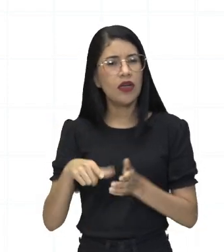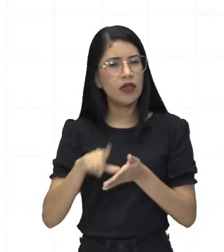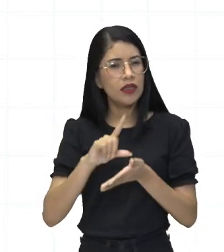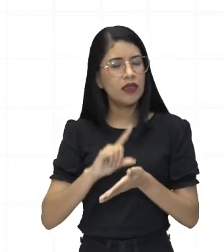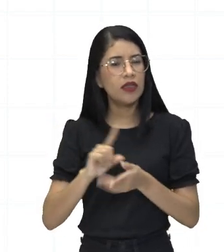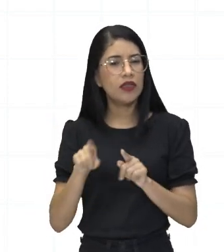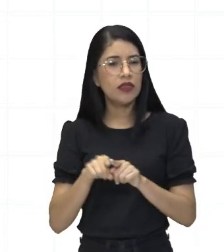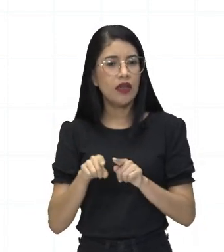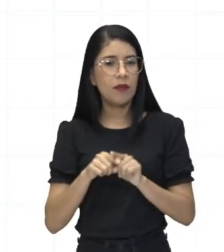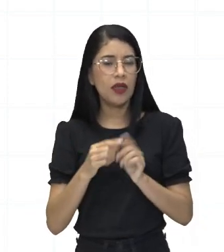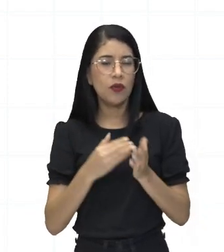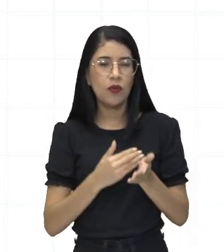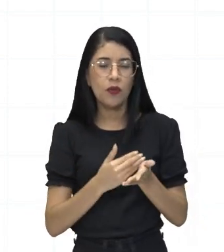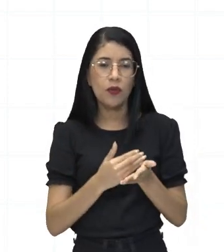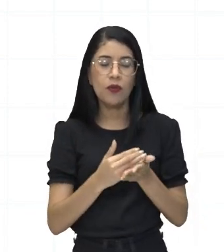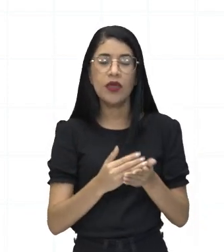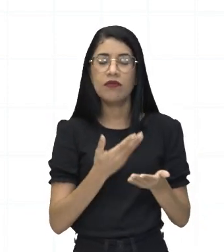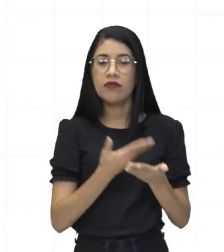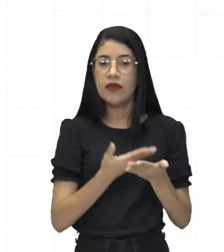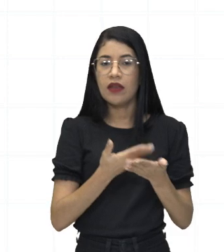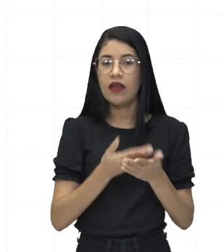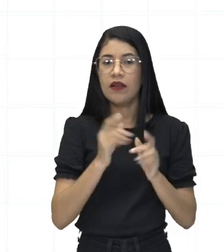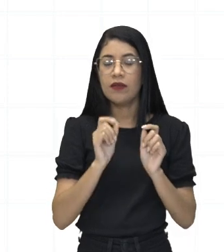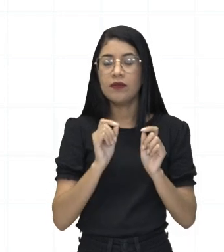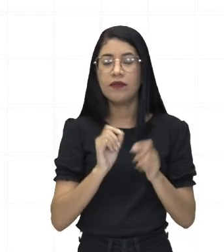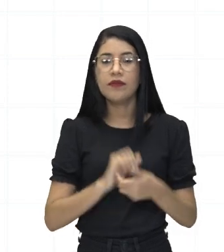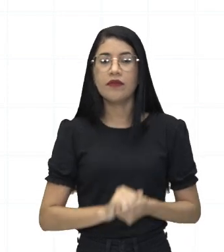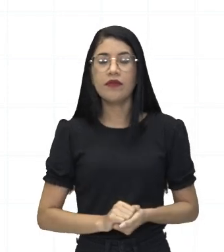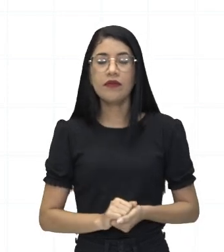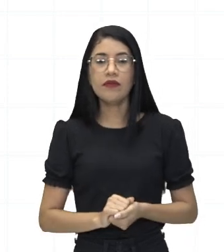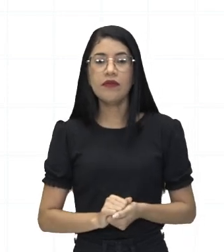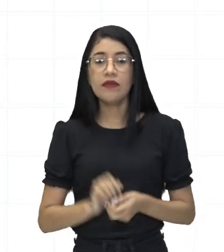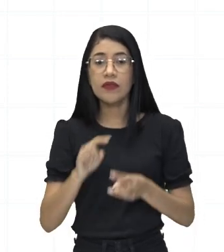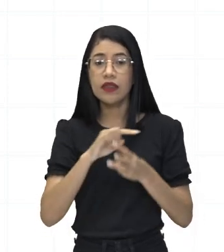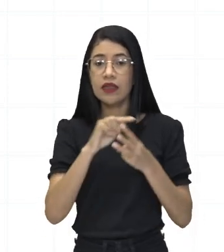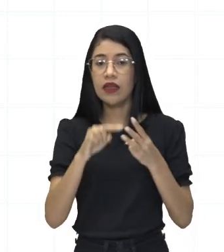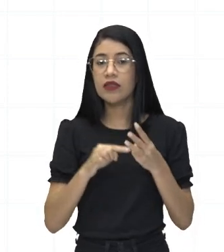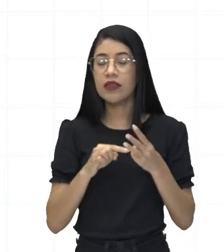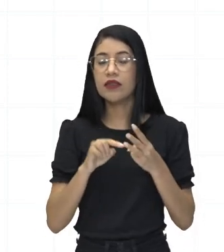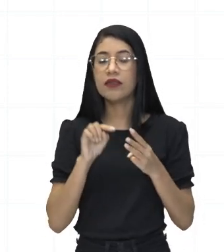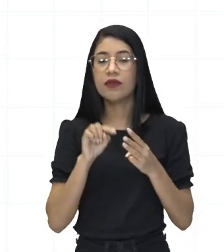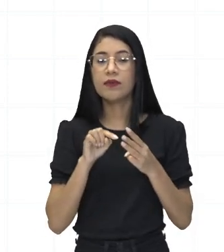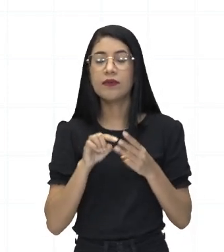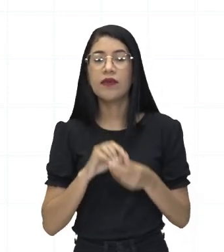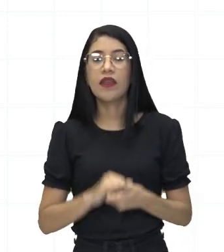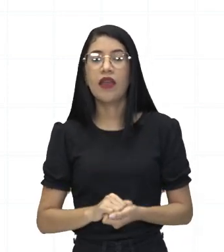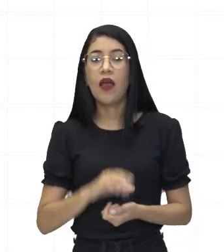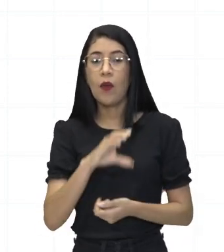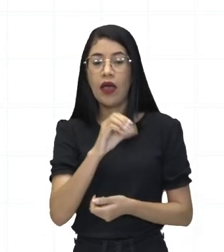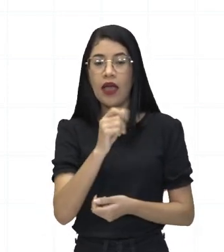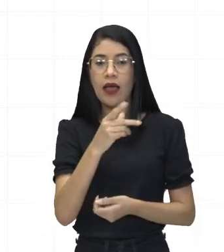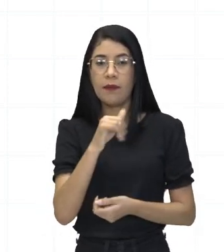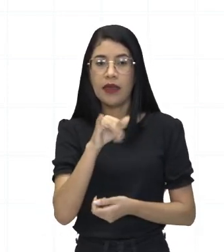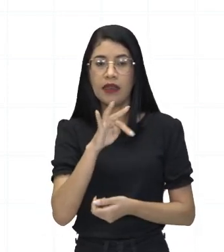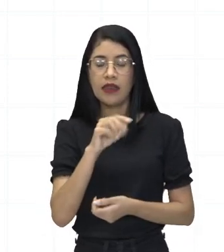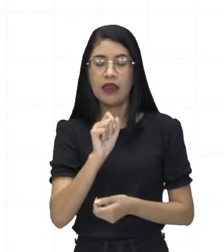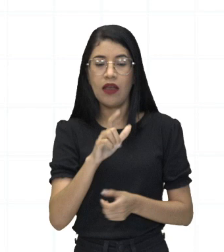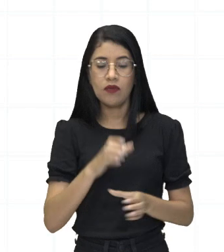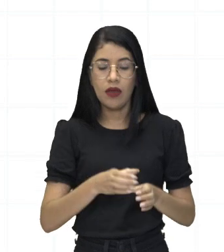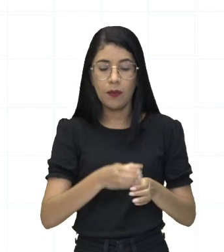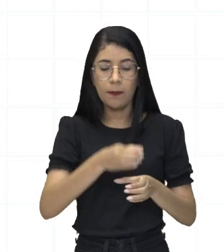no começo, a questão dessas ordens, tá? Então, esse é um capitel